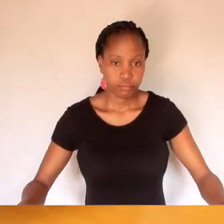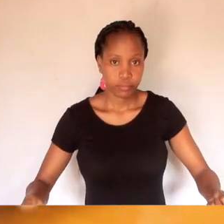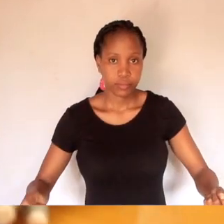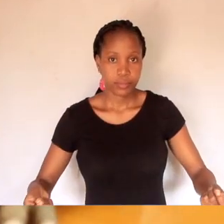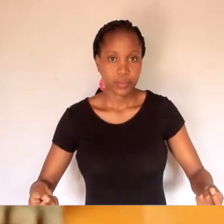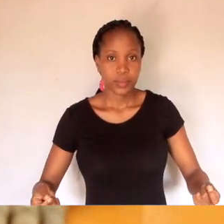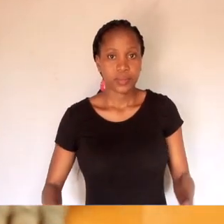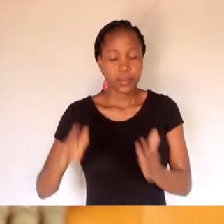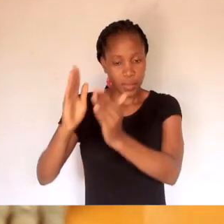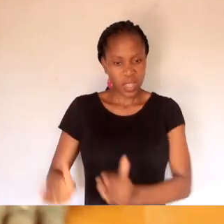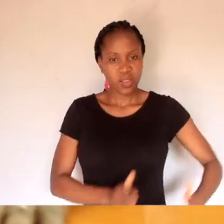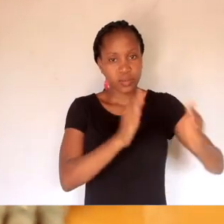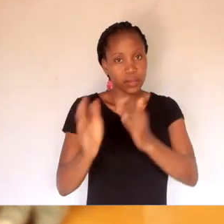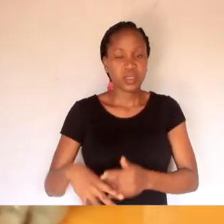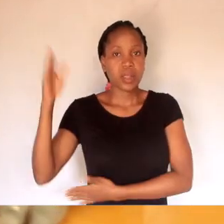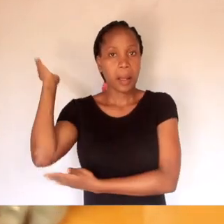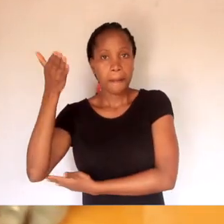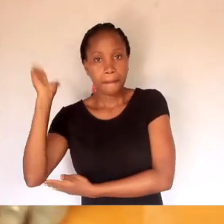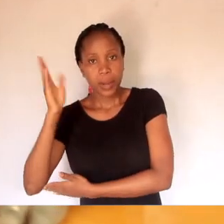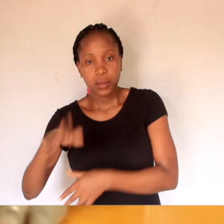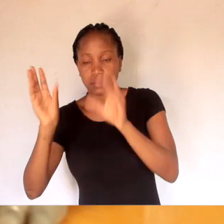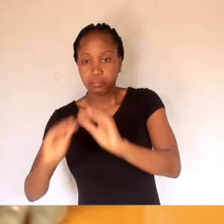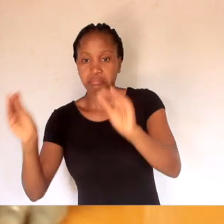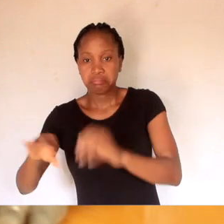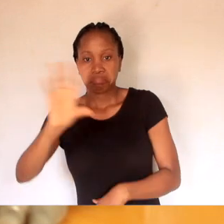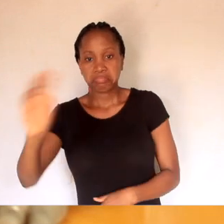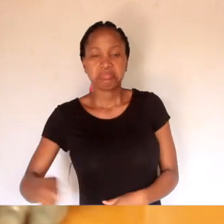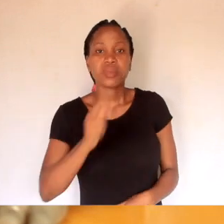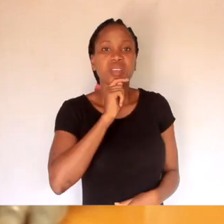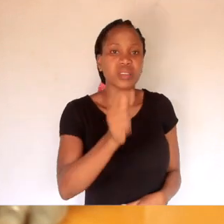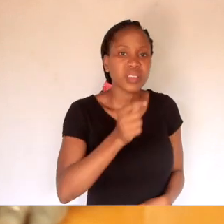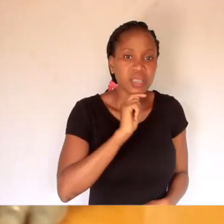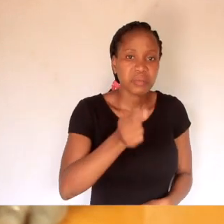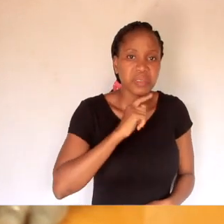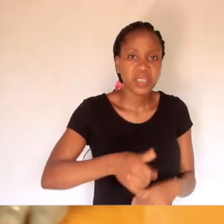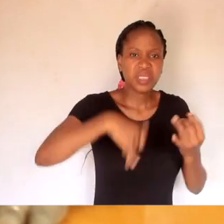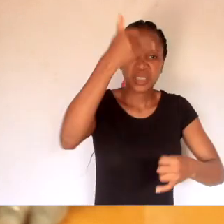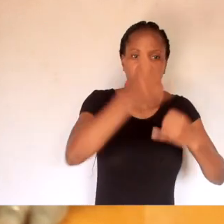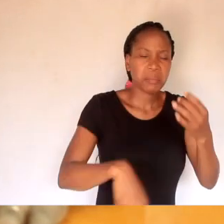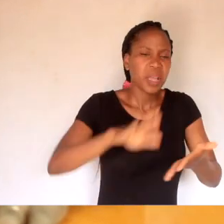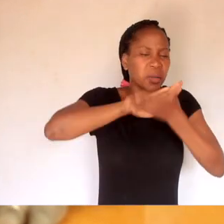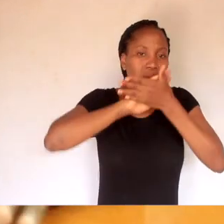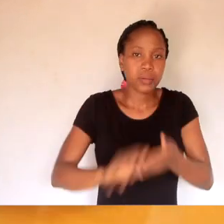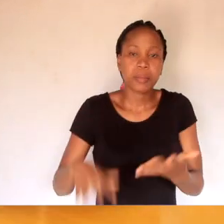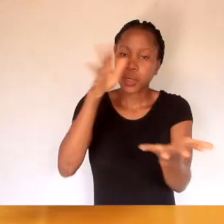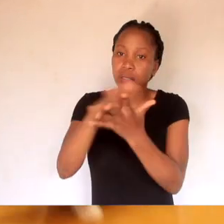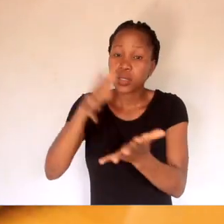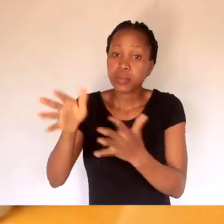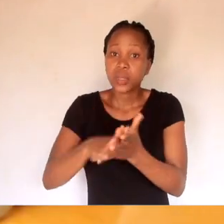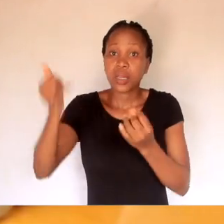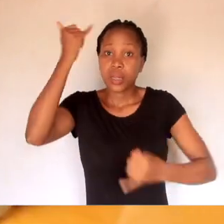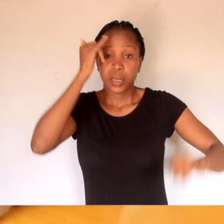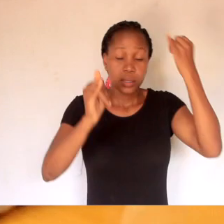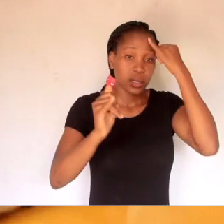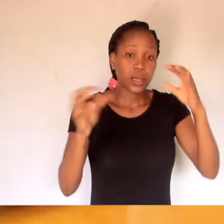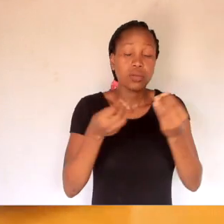mesmo na organização das campanhas de educação para todos, tinha entrevistas que nunca mais acabavam para ela explicar as ideias, como é que queria que a coisa